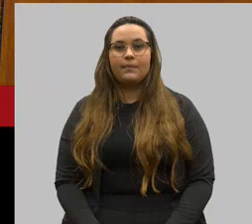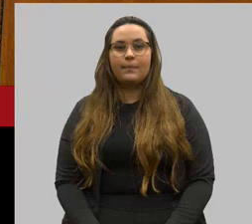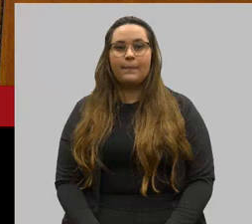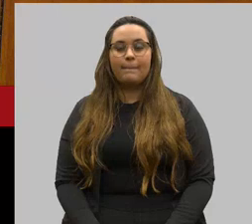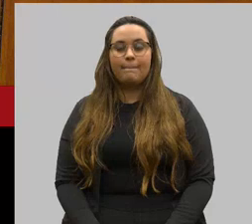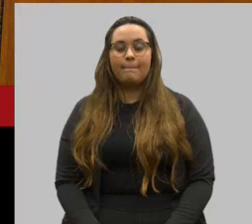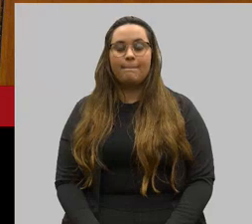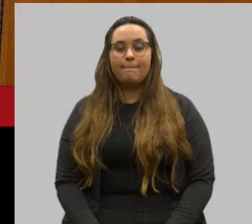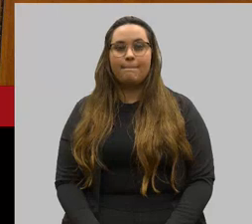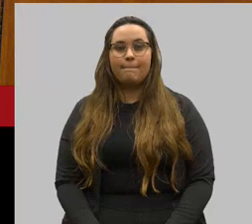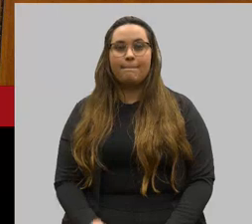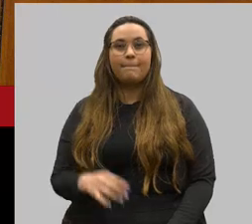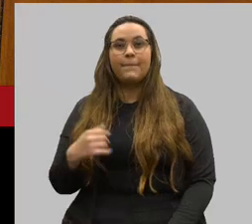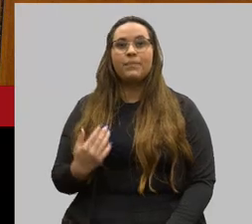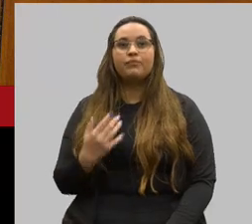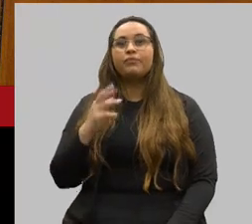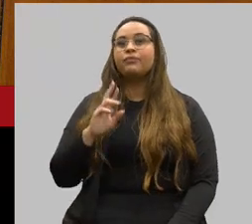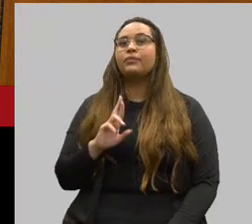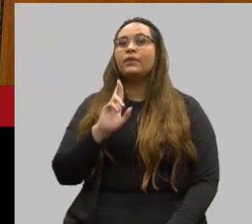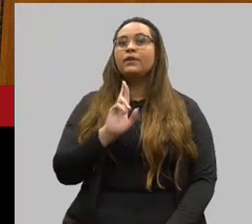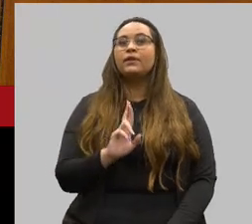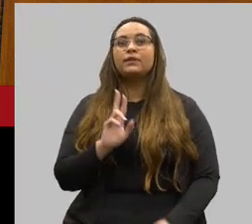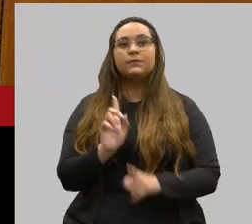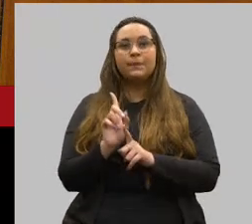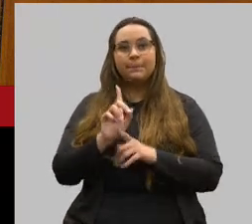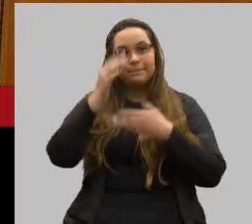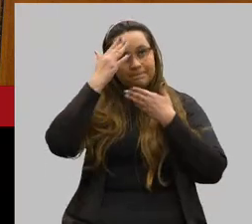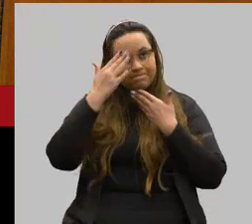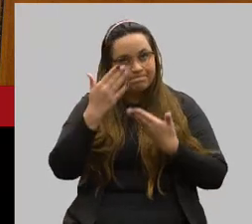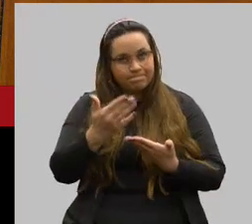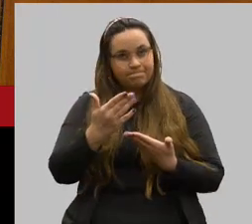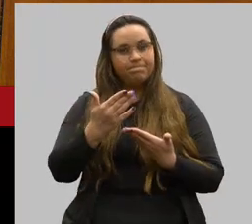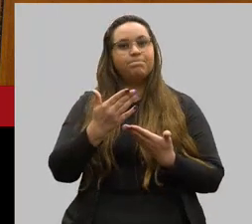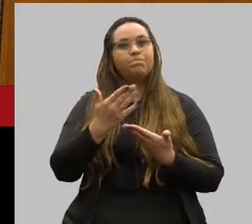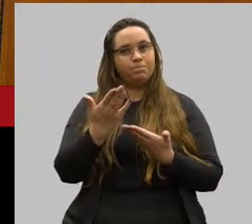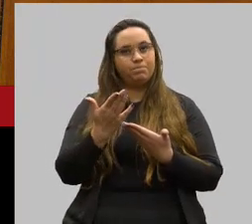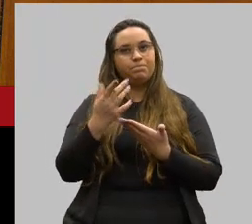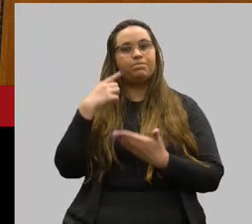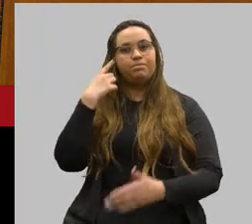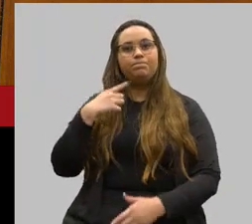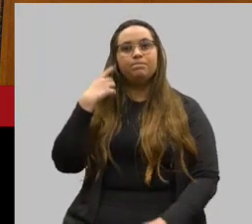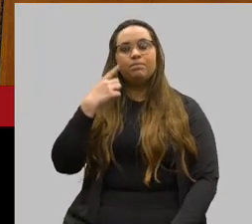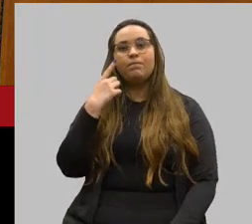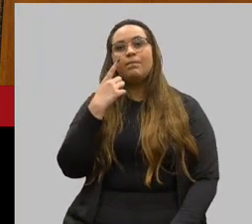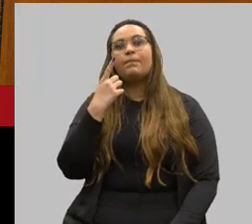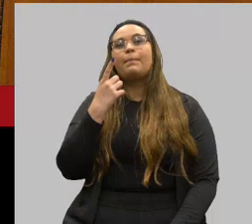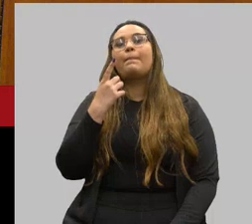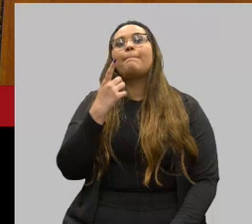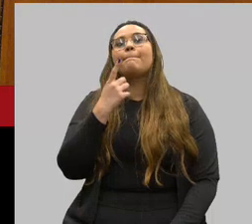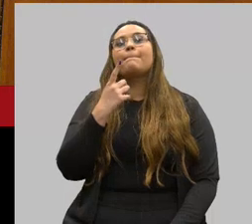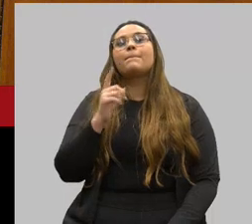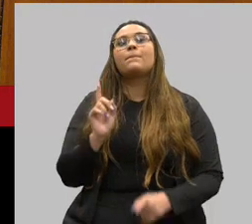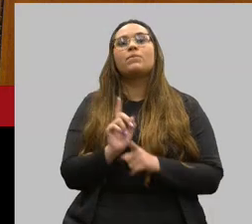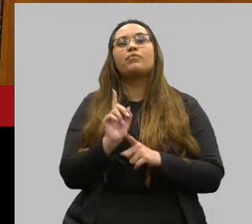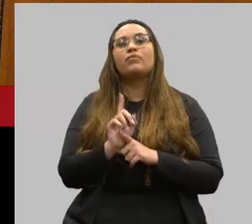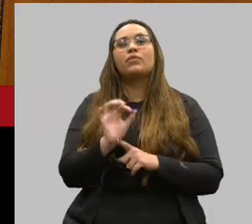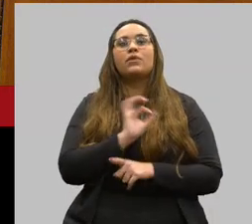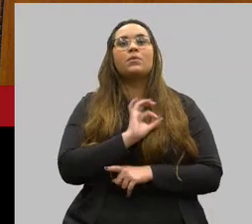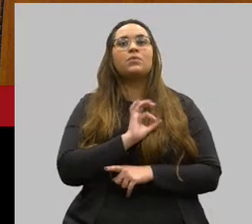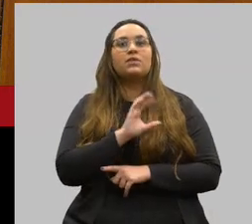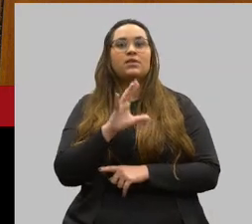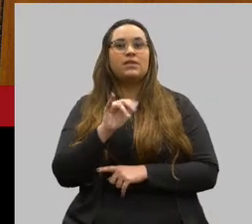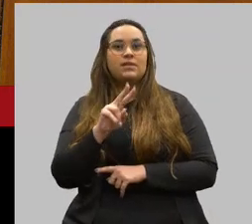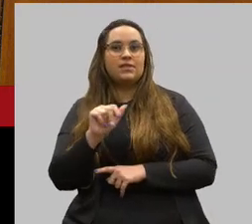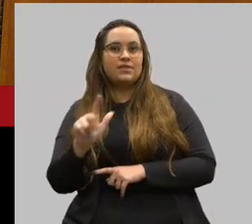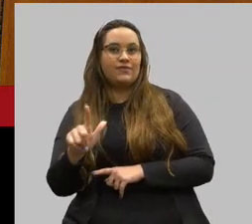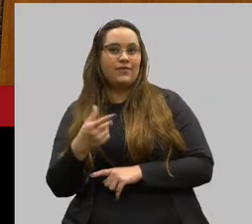presidência regist agradece a presença também aqui no recinto do plenarinho a d Rita de caça janu chefe adjunta da Polícia Civil de estado de Minas Gerais se